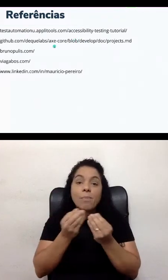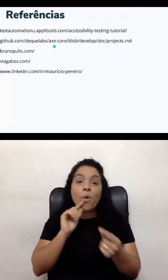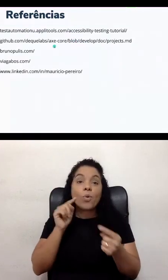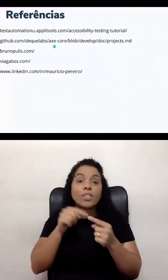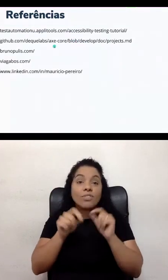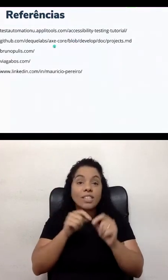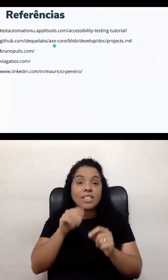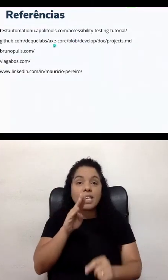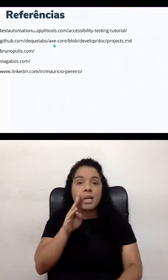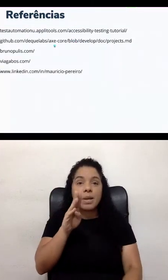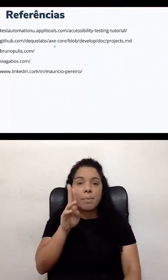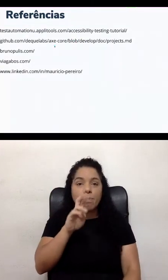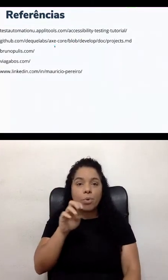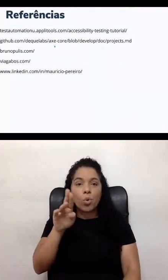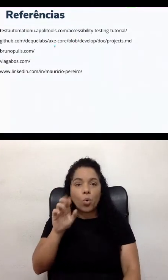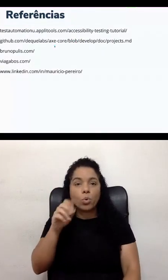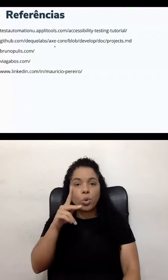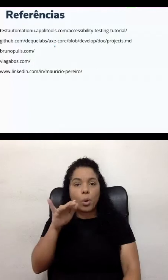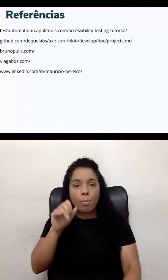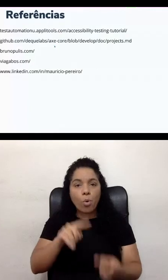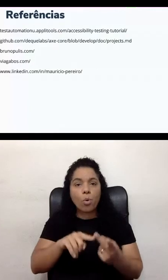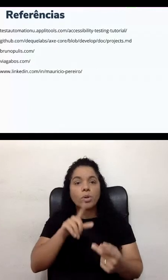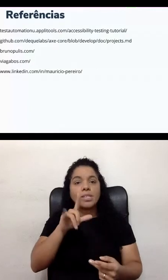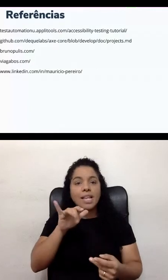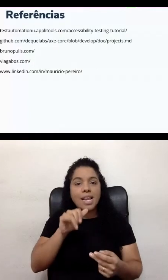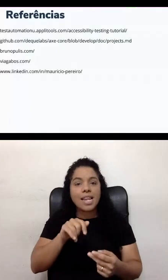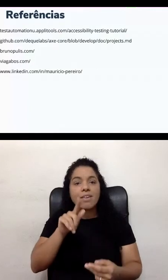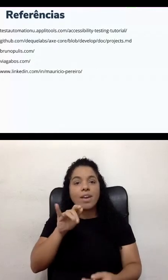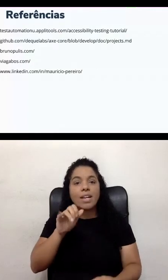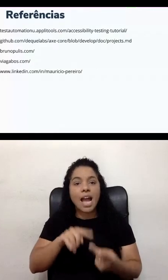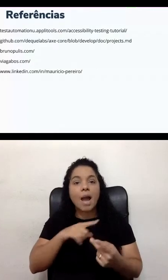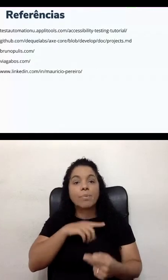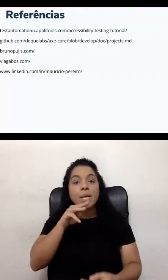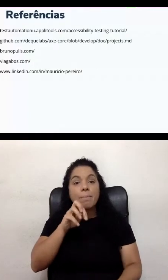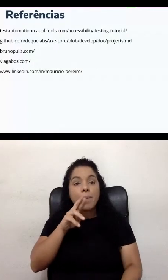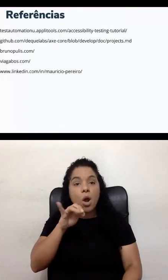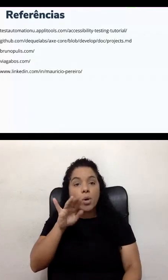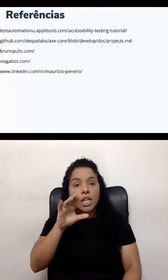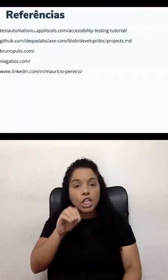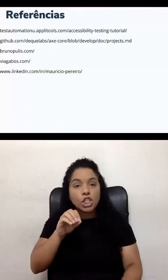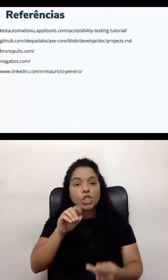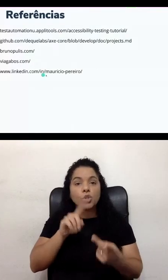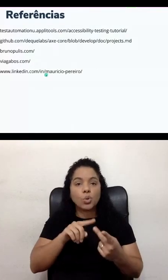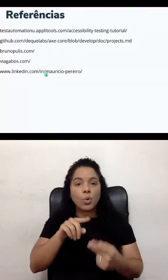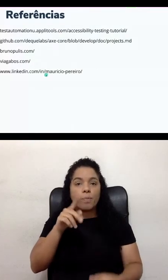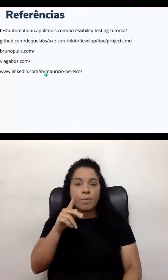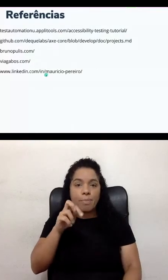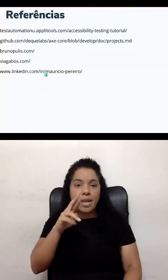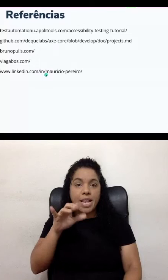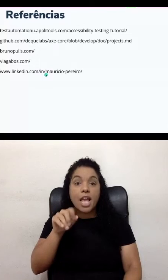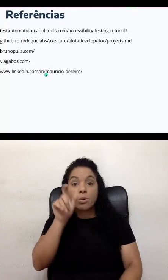ao Bruno Pulis, a Lívia Gabos e o Maurício Pereira, que são pessoas muito referência para mim em acessibilidade, são pessoas que